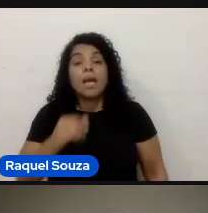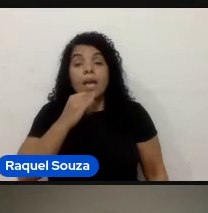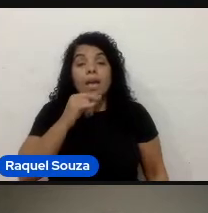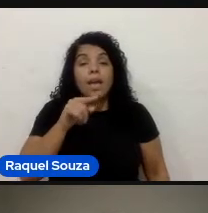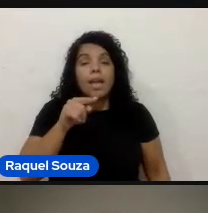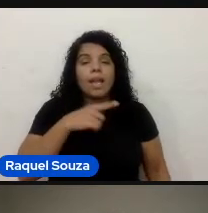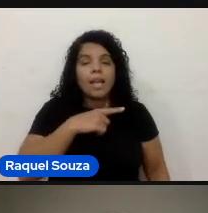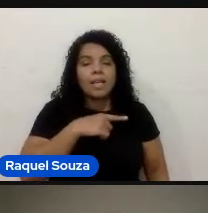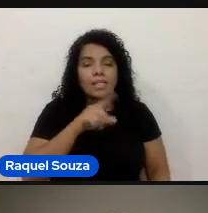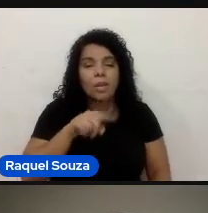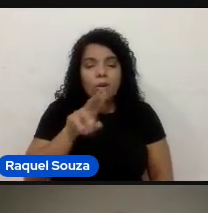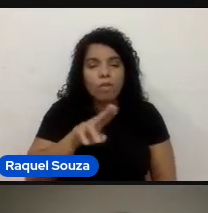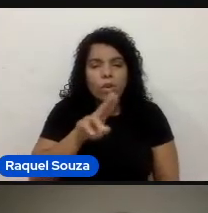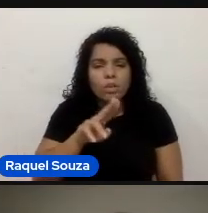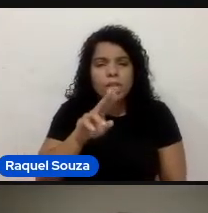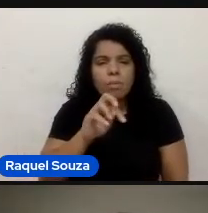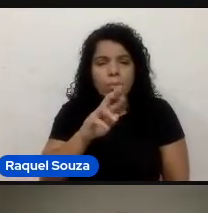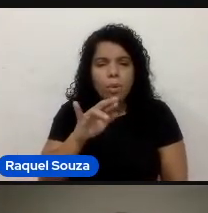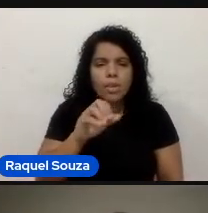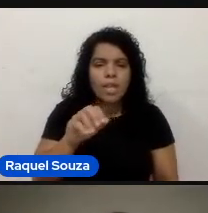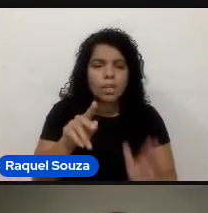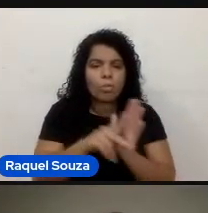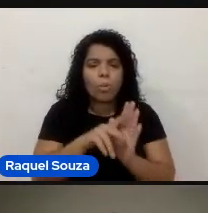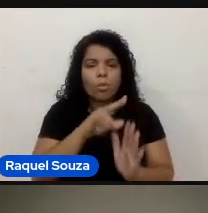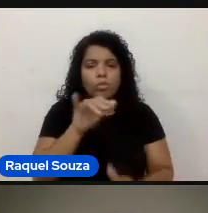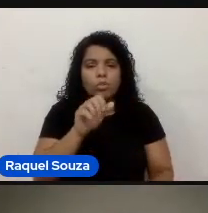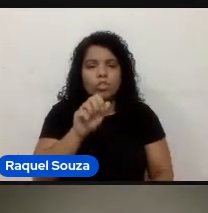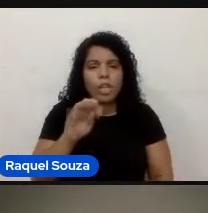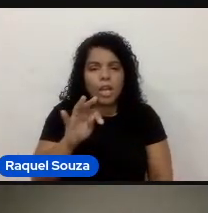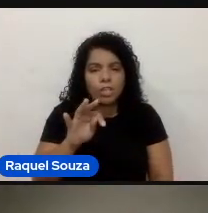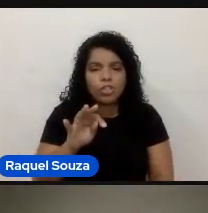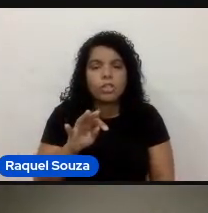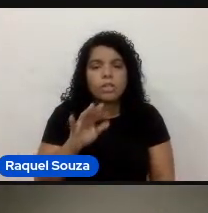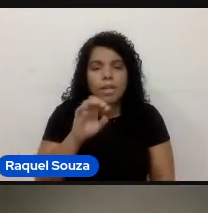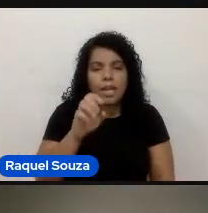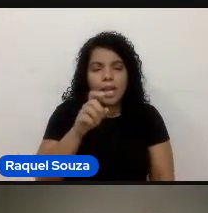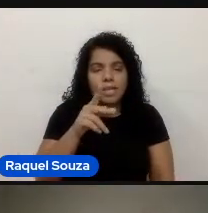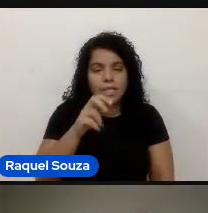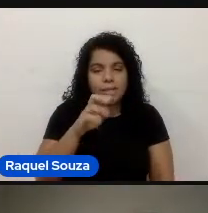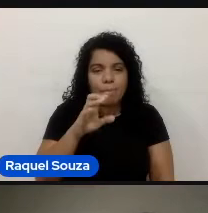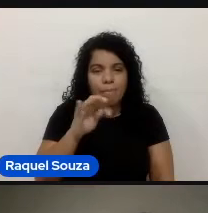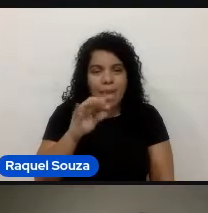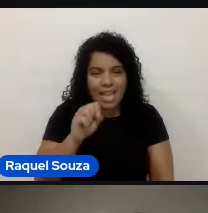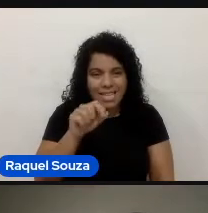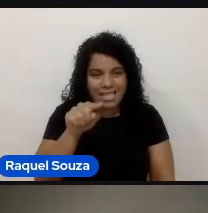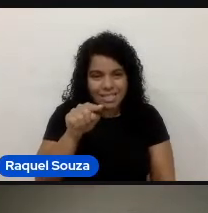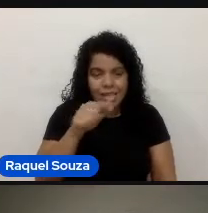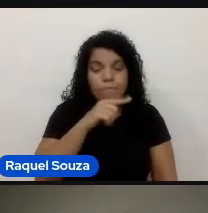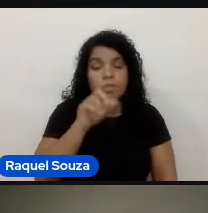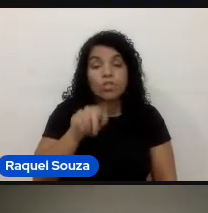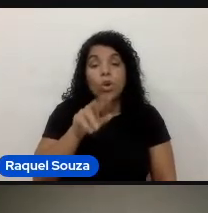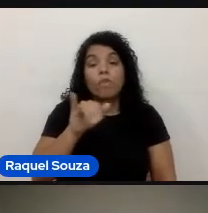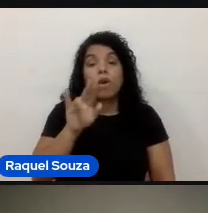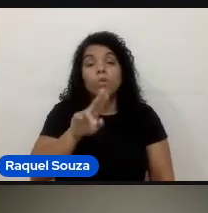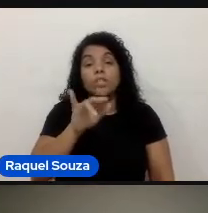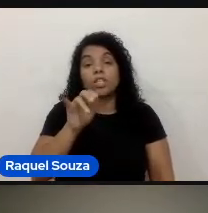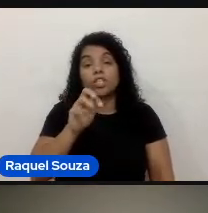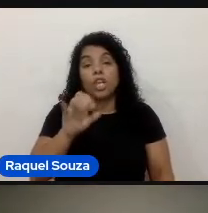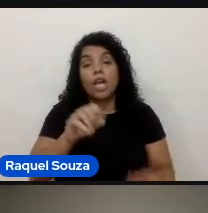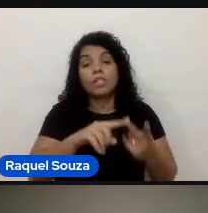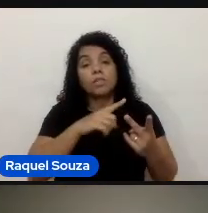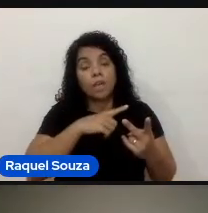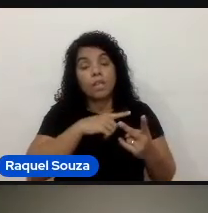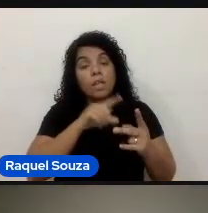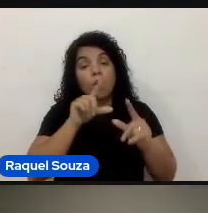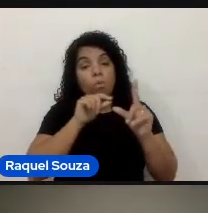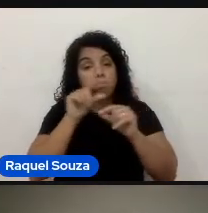usar a biblioteca de specs do Jest, então são as mesmas, só que ele adiciona dezenas de asserções específicas para a API dele de